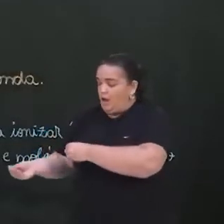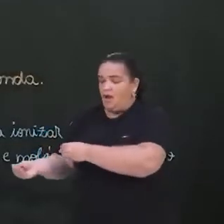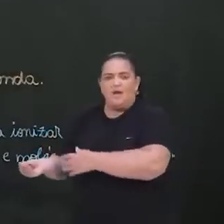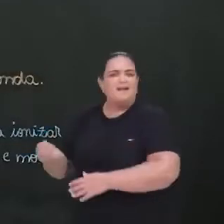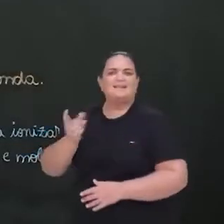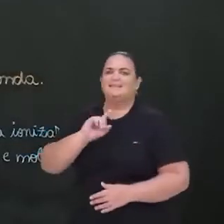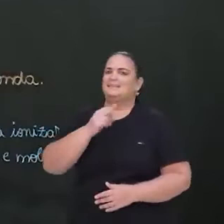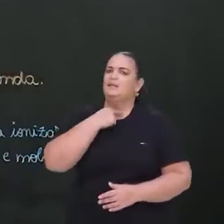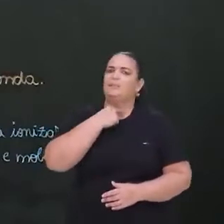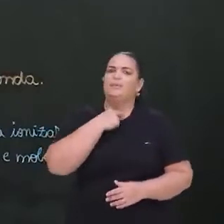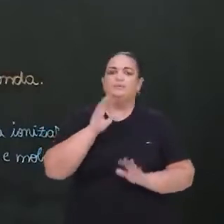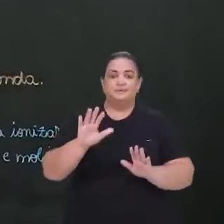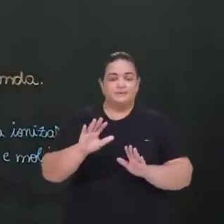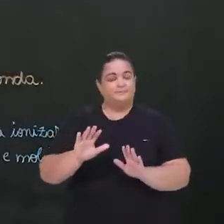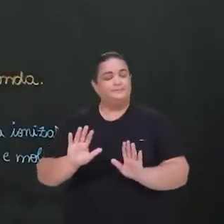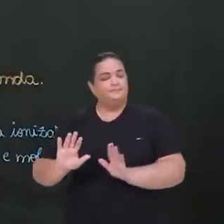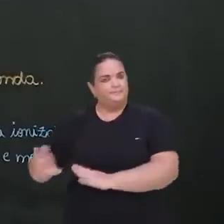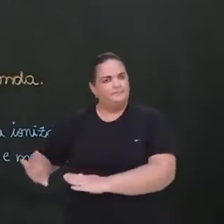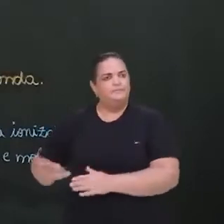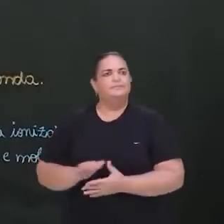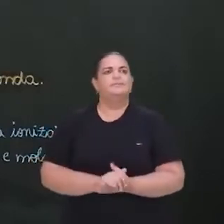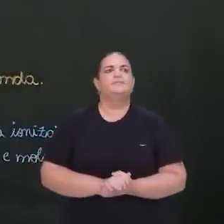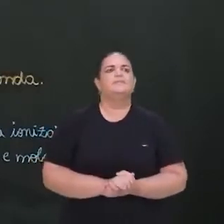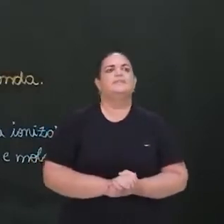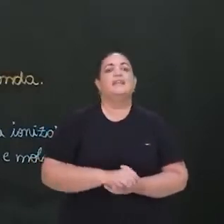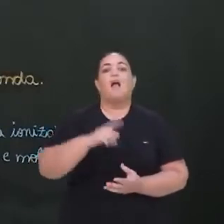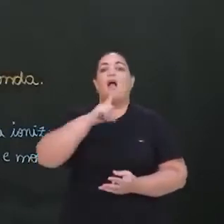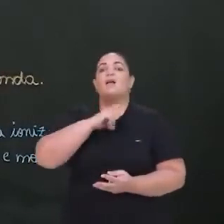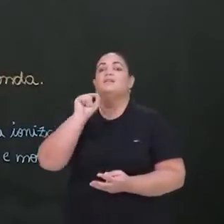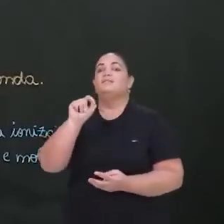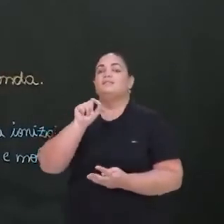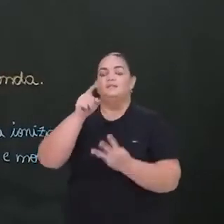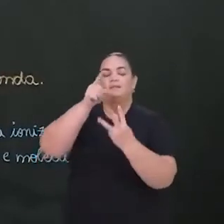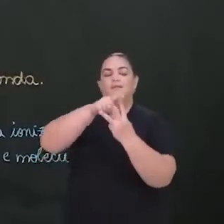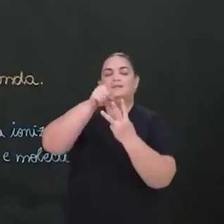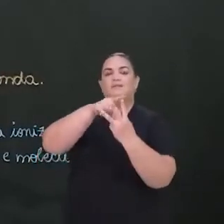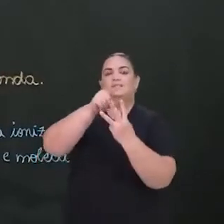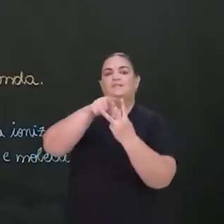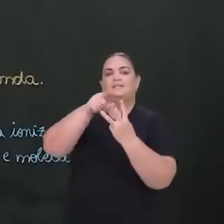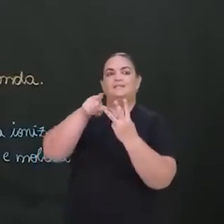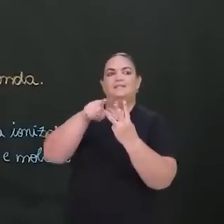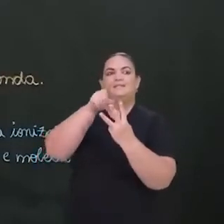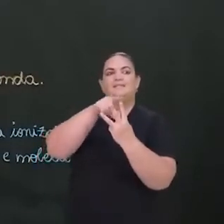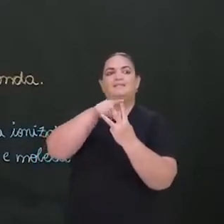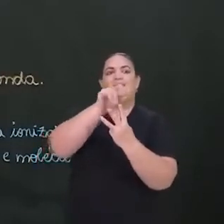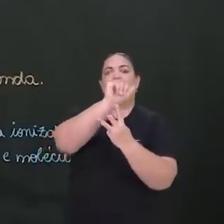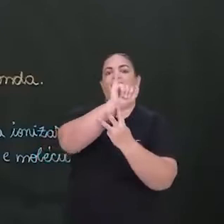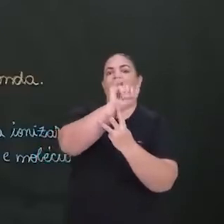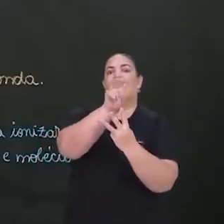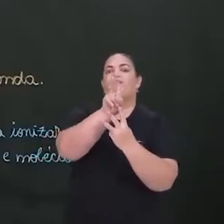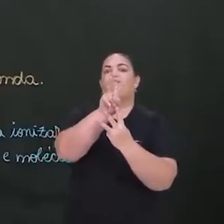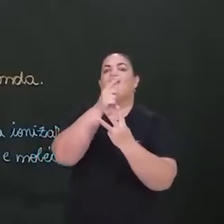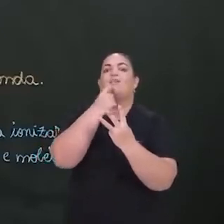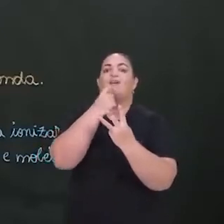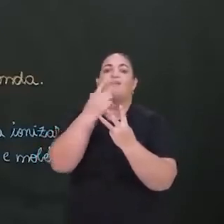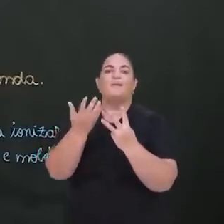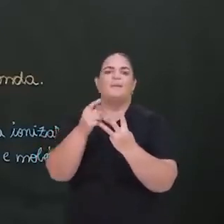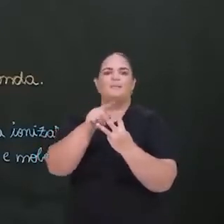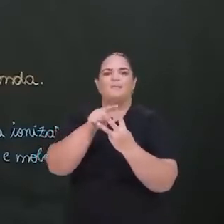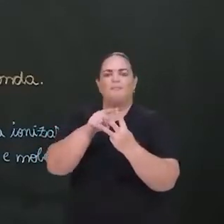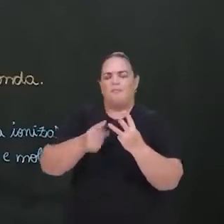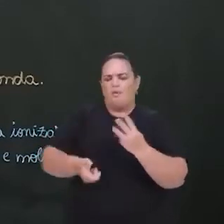Avançando um pouquinho mais, a gente chega nas famosas infravermelho. O infravermelho a gente usa, por exemplo, no controle de